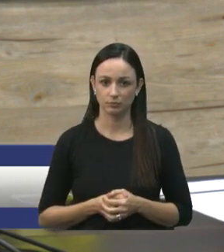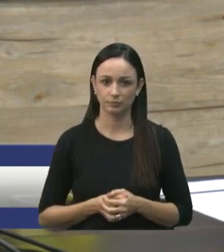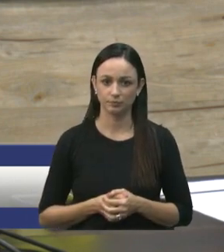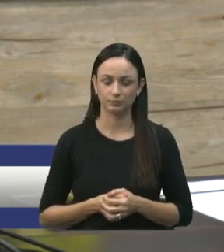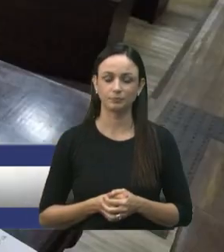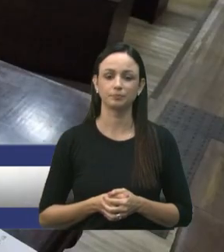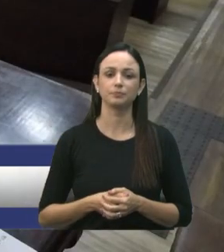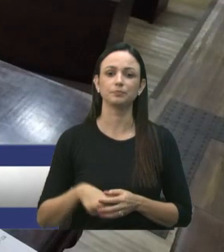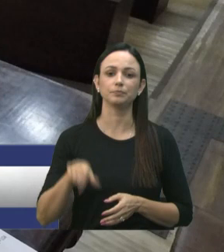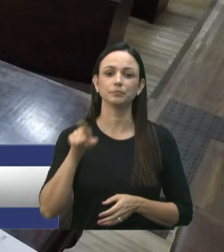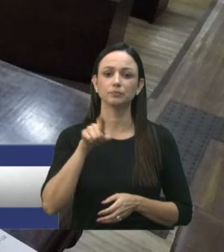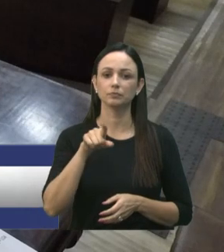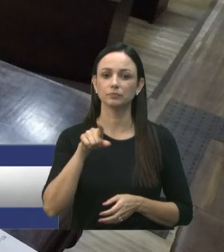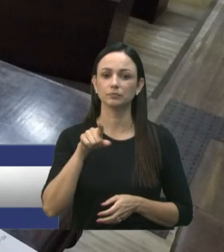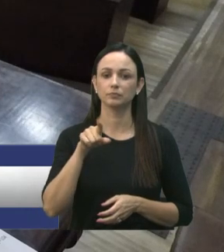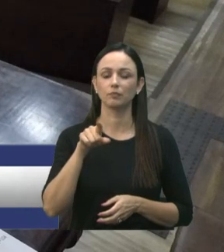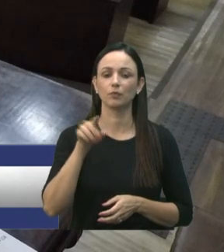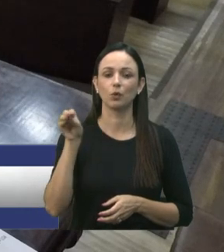2 perguntas.